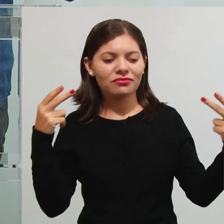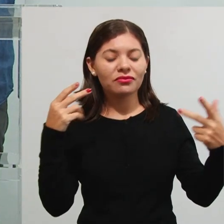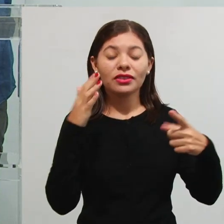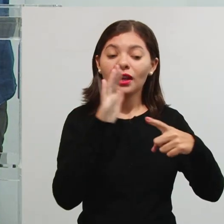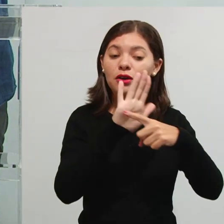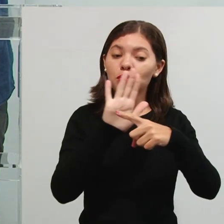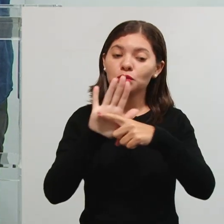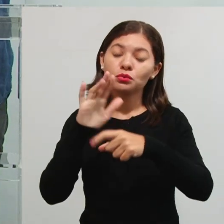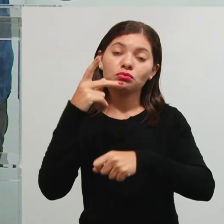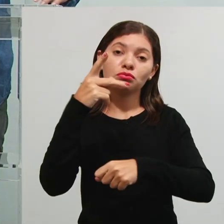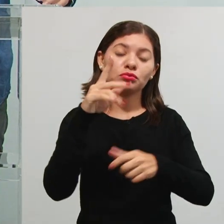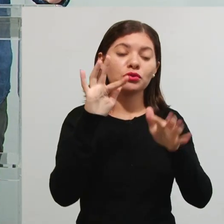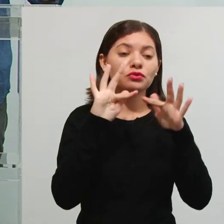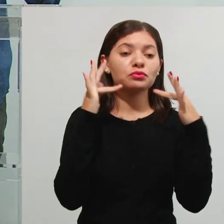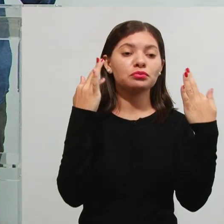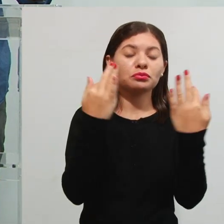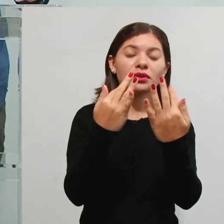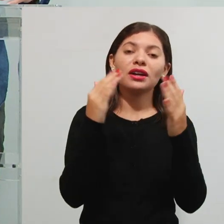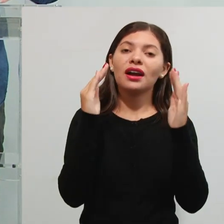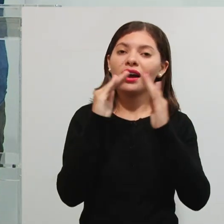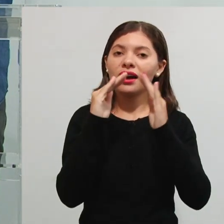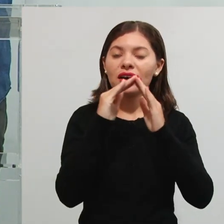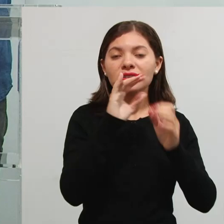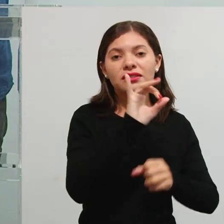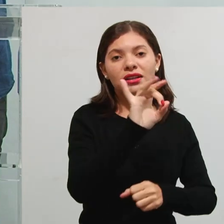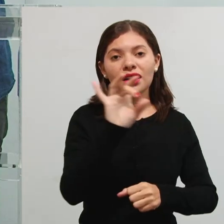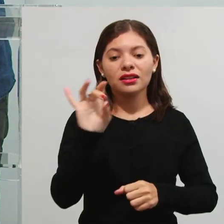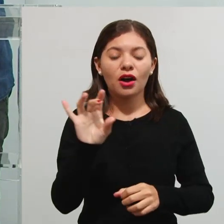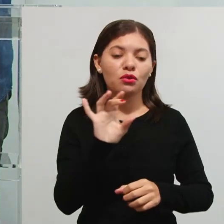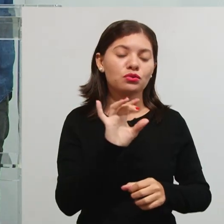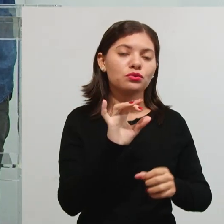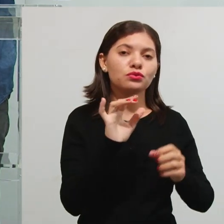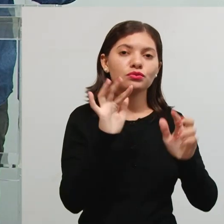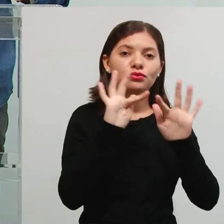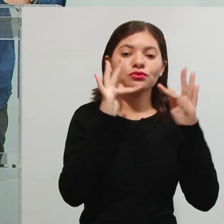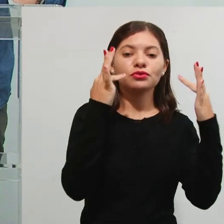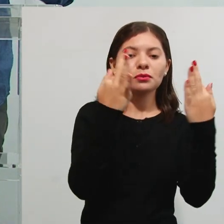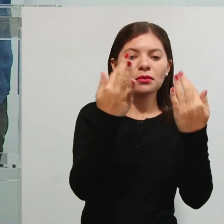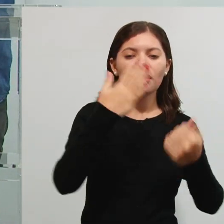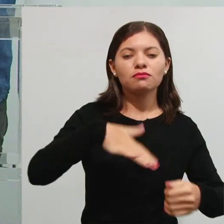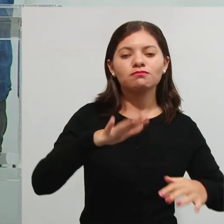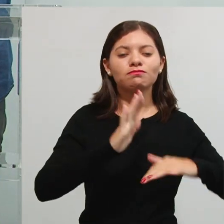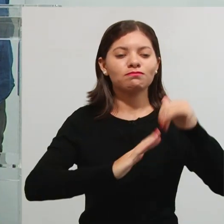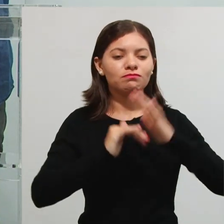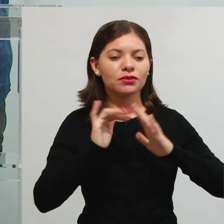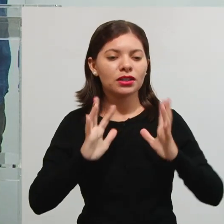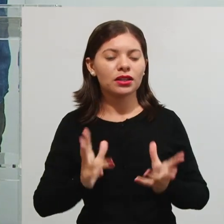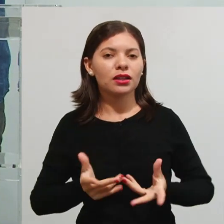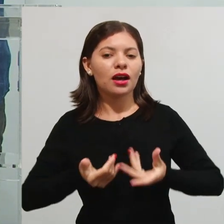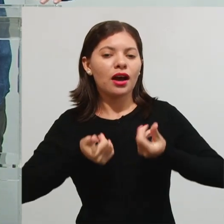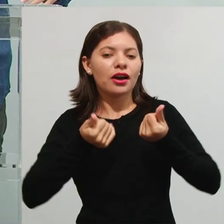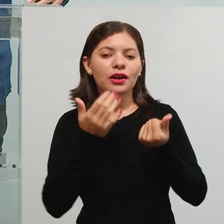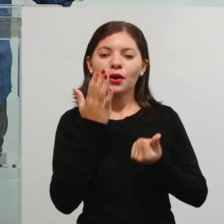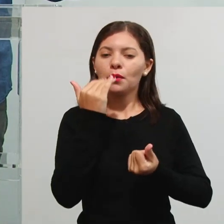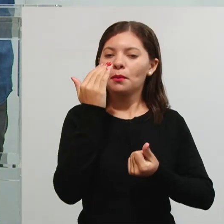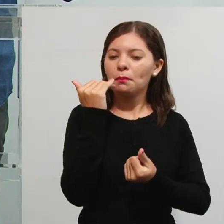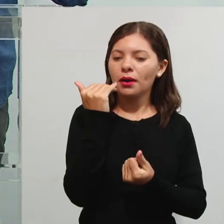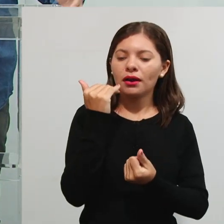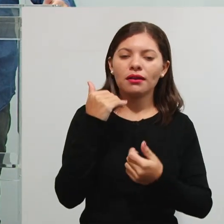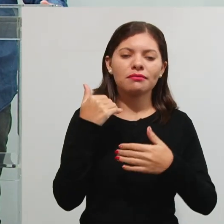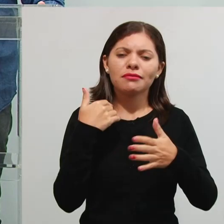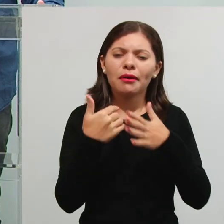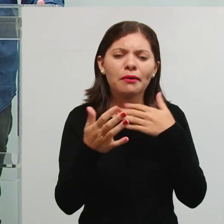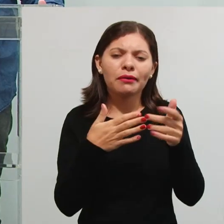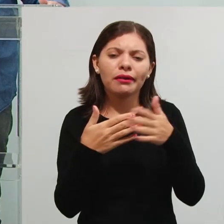Você tem a sua família em casa, cada um tem um conhecimento de determinada área, uma habilidade, e quando você vai jantar, almoçar, quando você